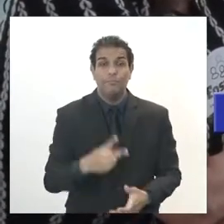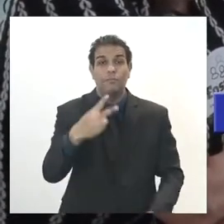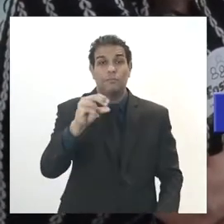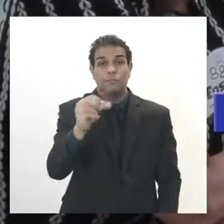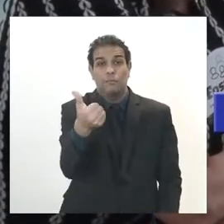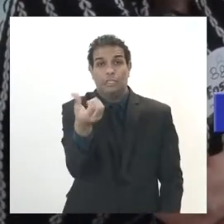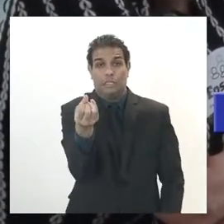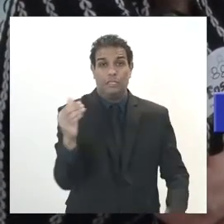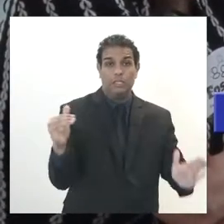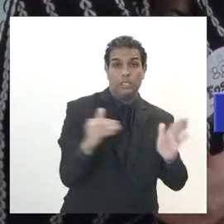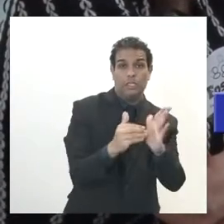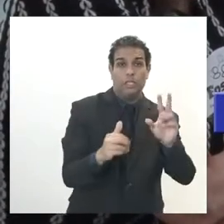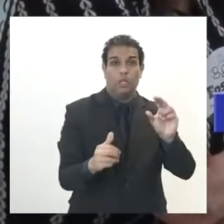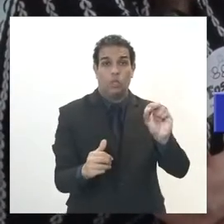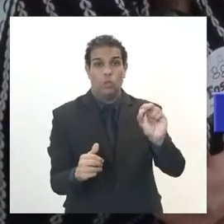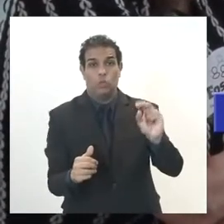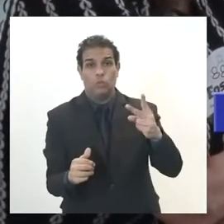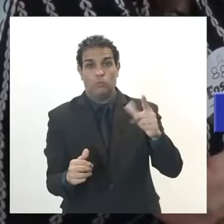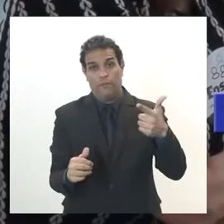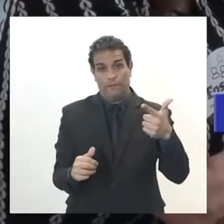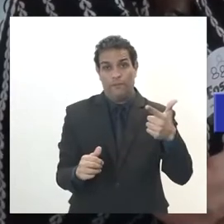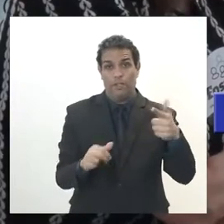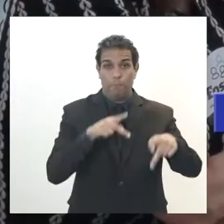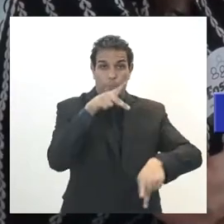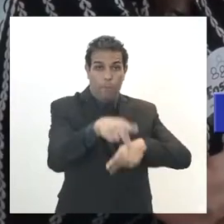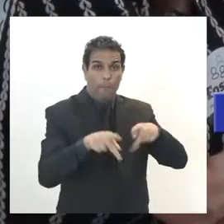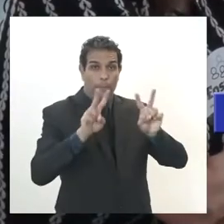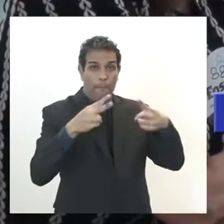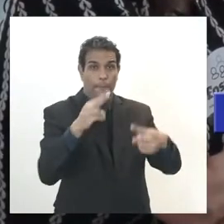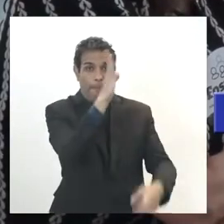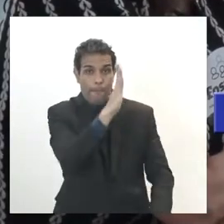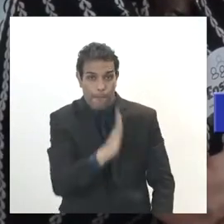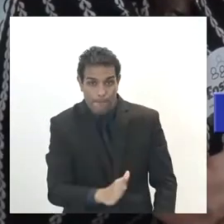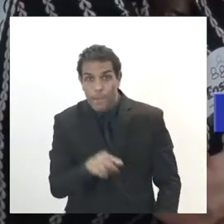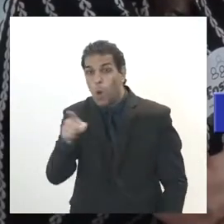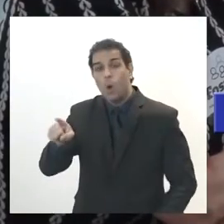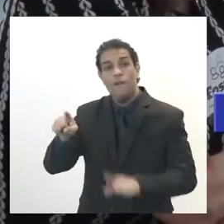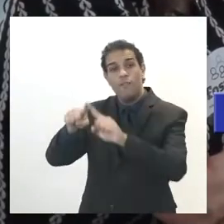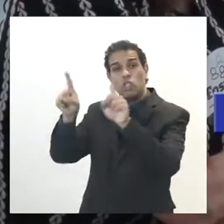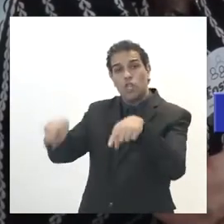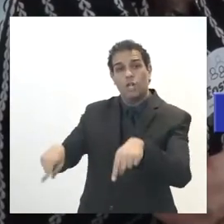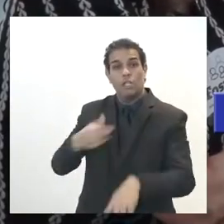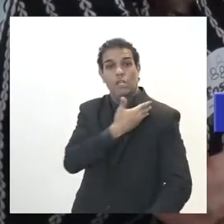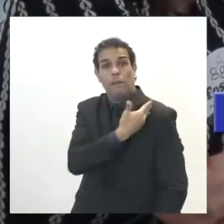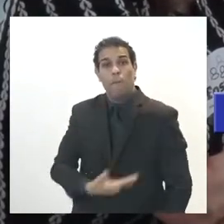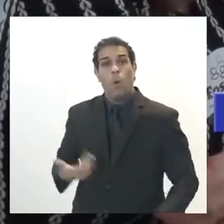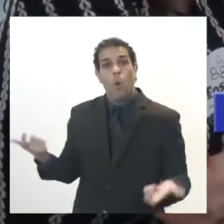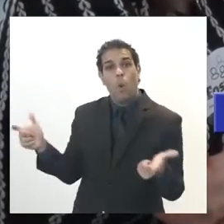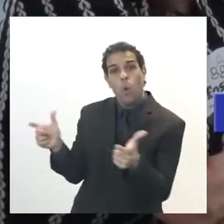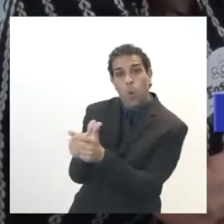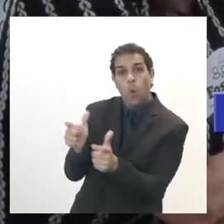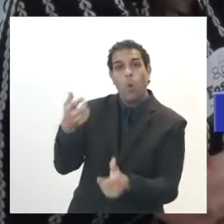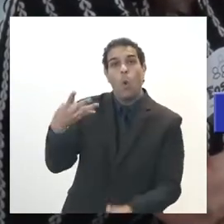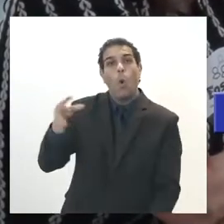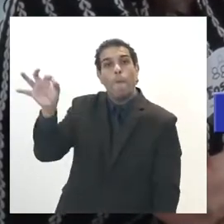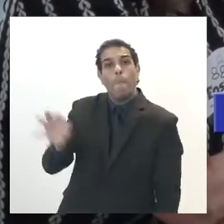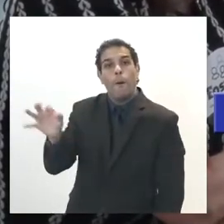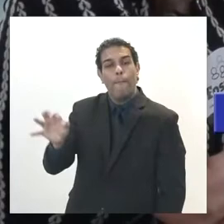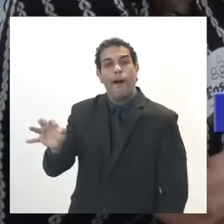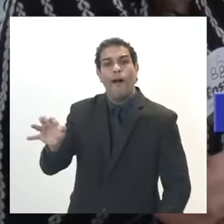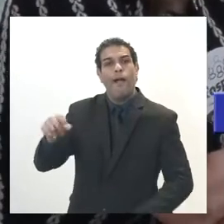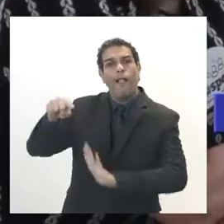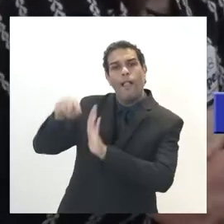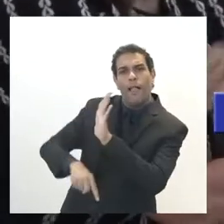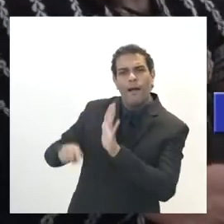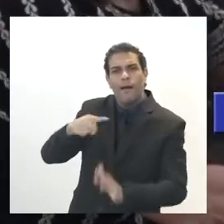a2020 enquanto a população brasileira cresceu três por cento o número tempo da expulsão foi uma redução e quanto por cento Então não é verdadeiro